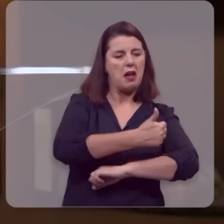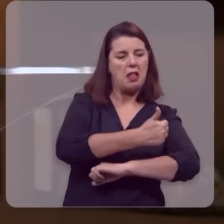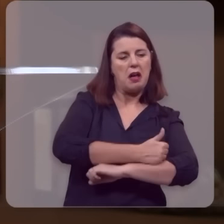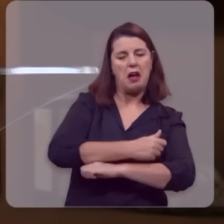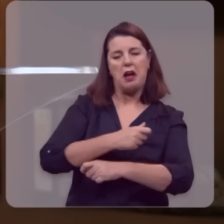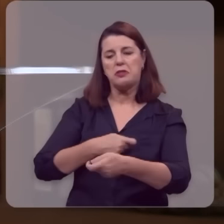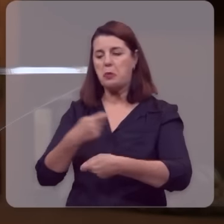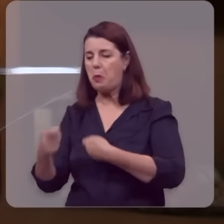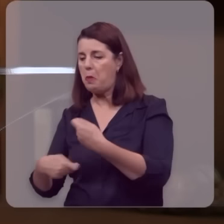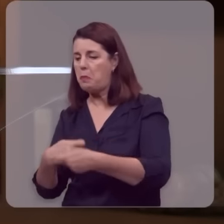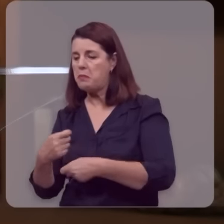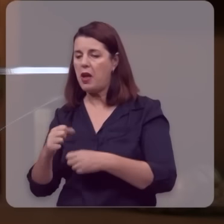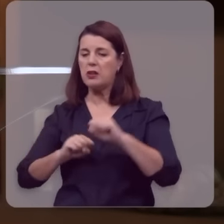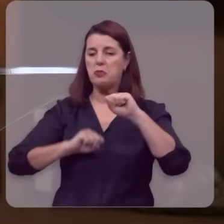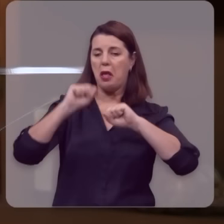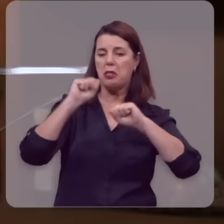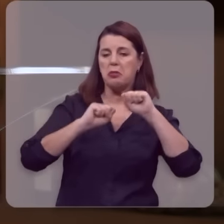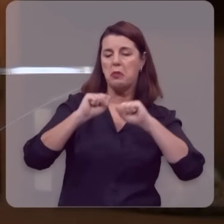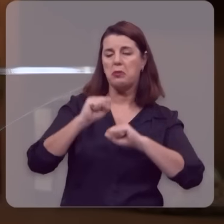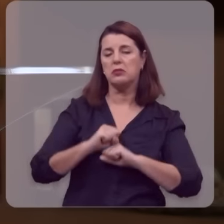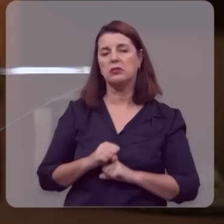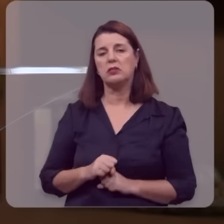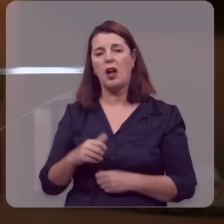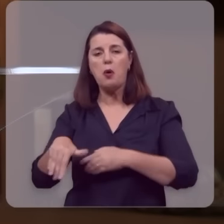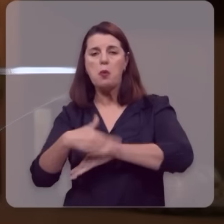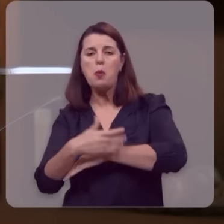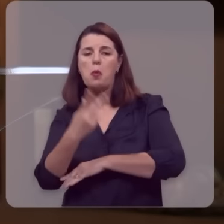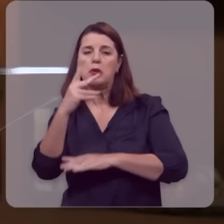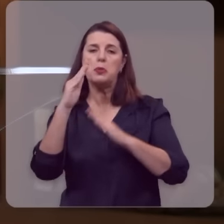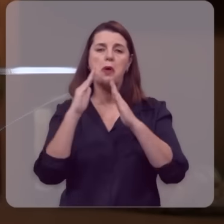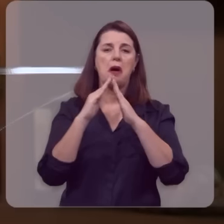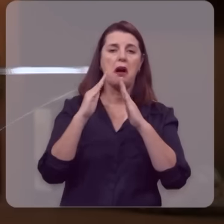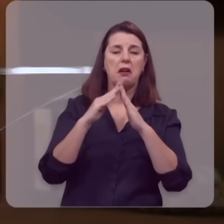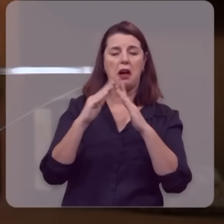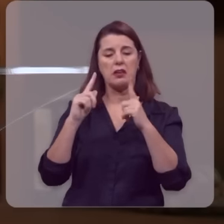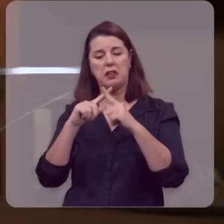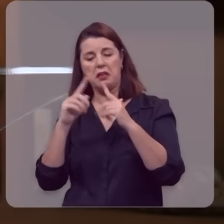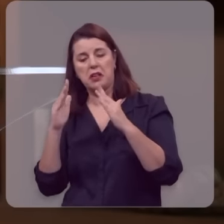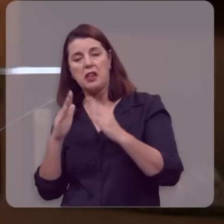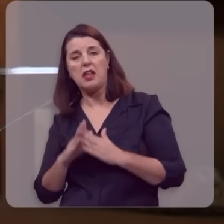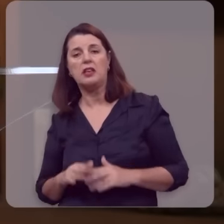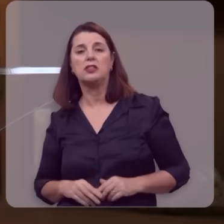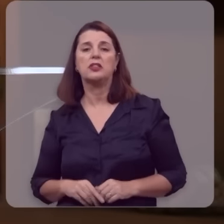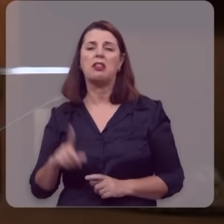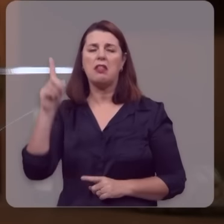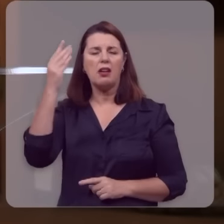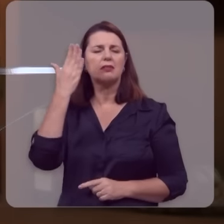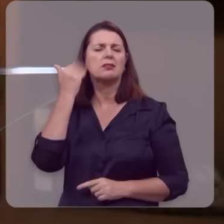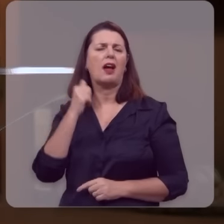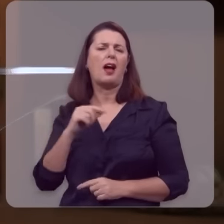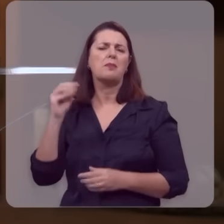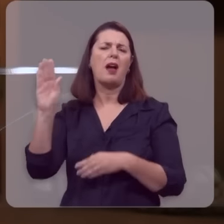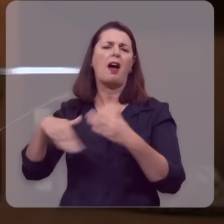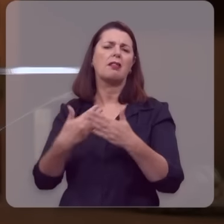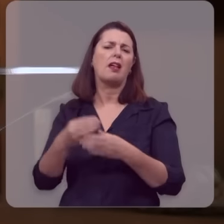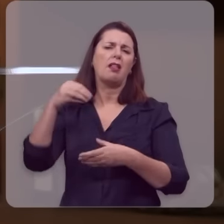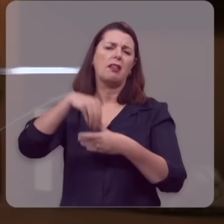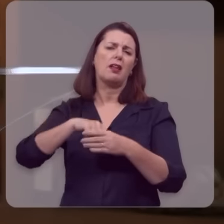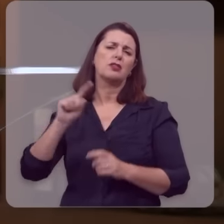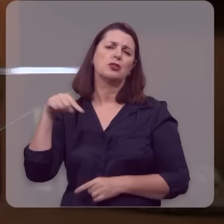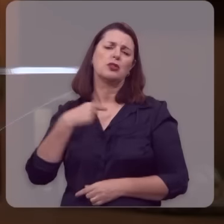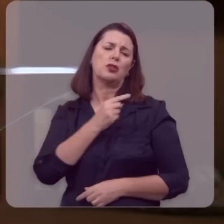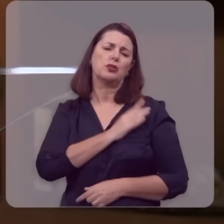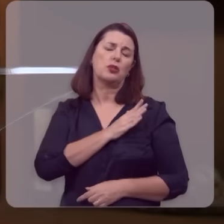comércio na indústria na rua dentro da sua casa dentro da igreja ele vê até o nosso coração